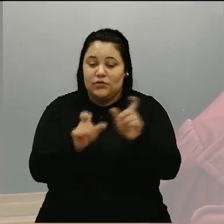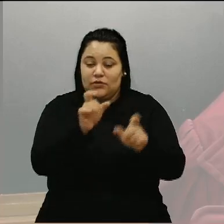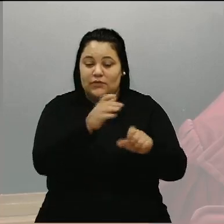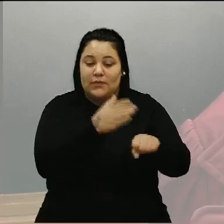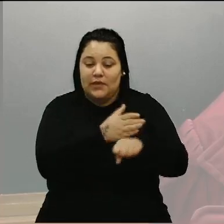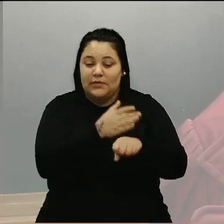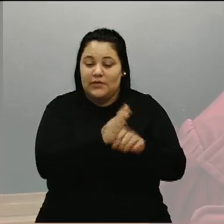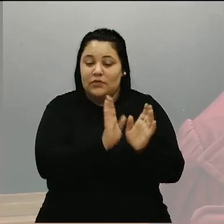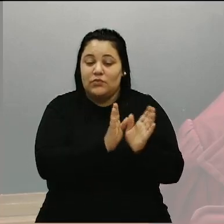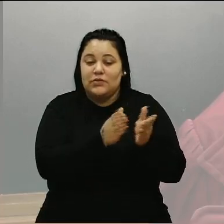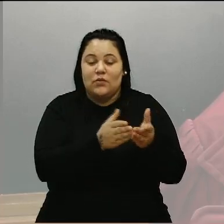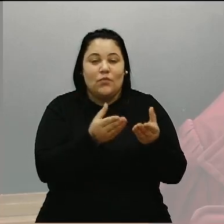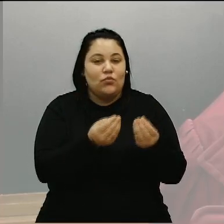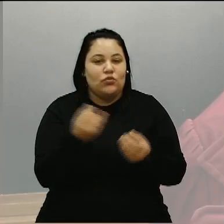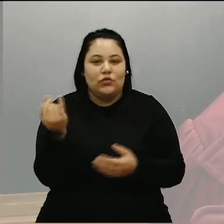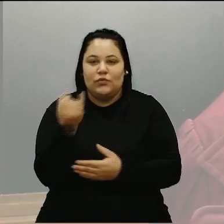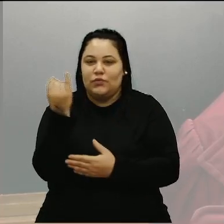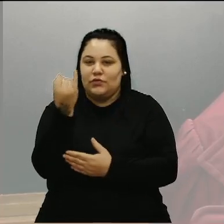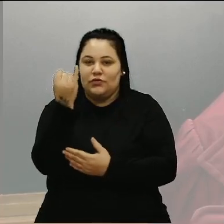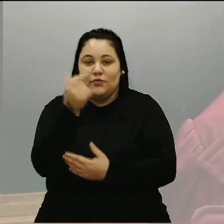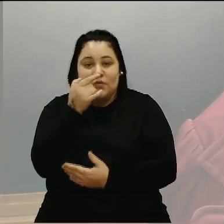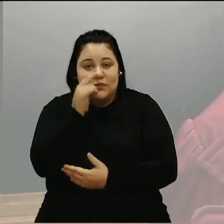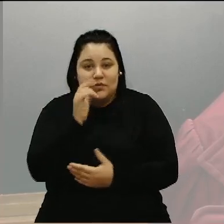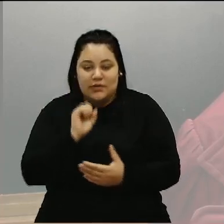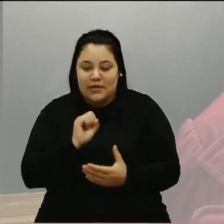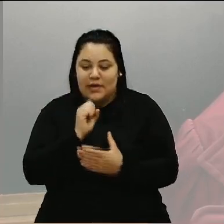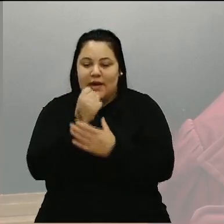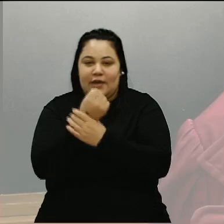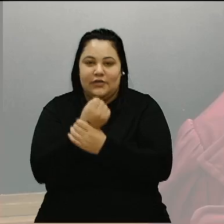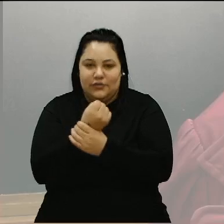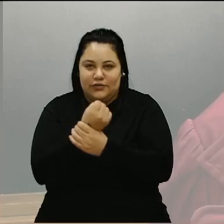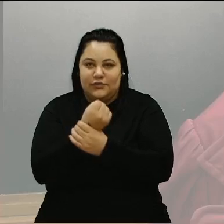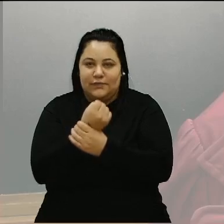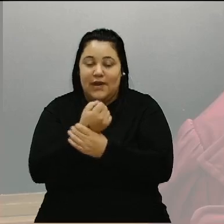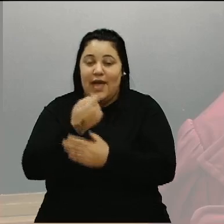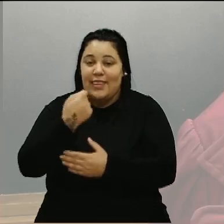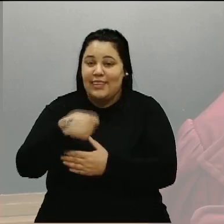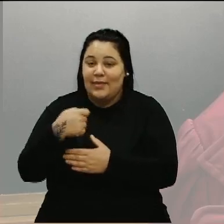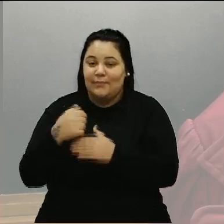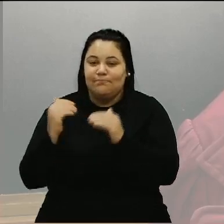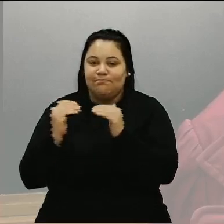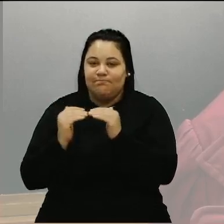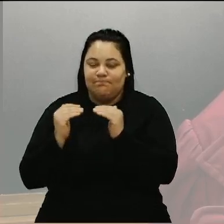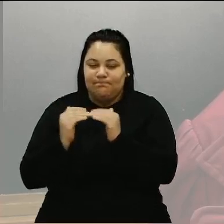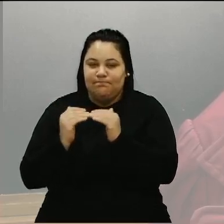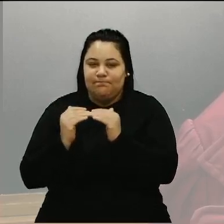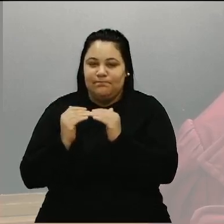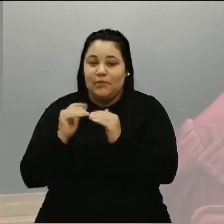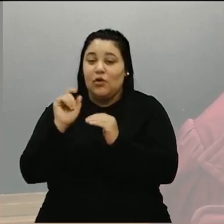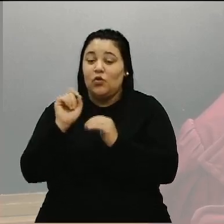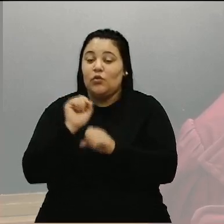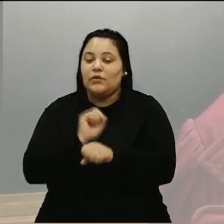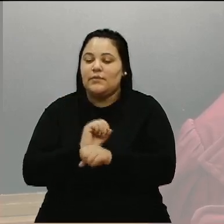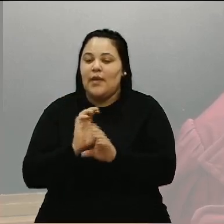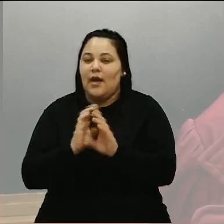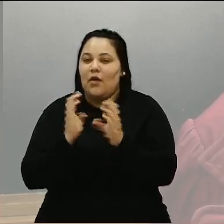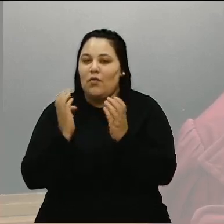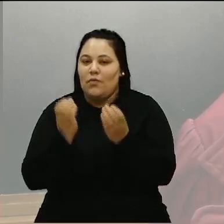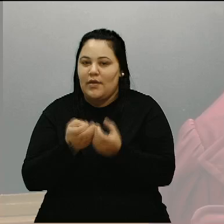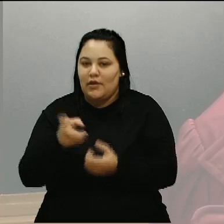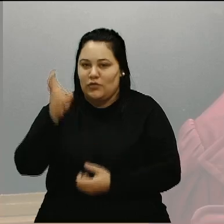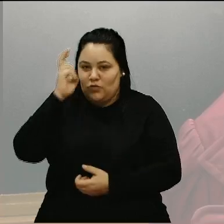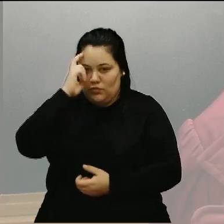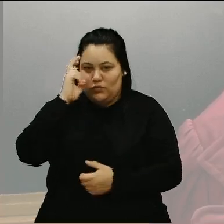é fundamental para garantir que as decisões reflitam as necessidades e expectativas da comunidade